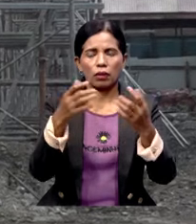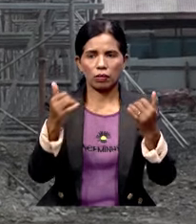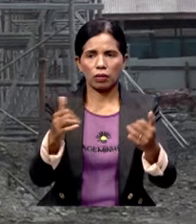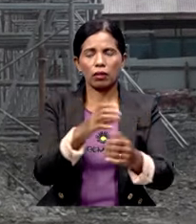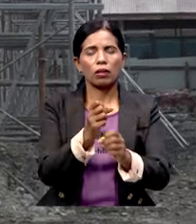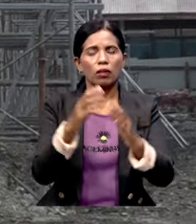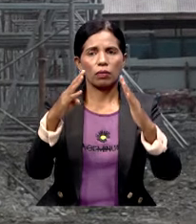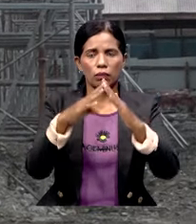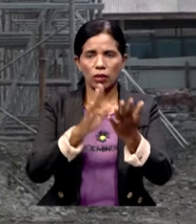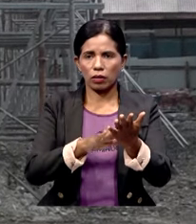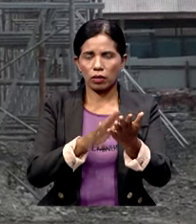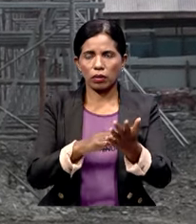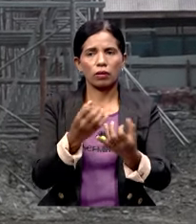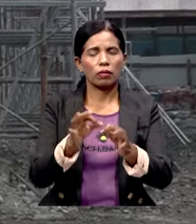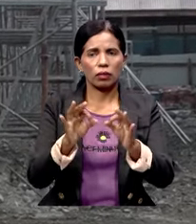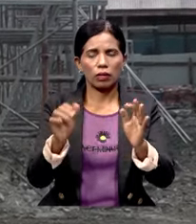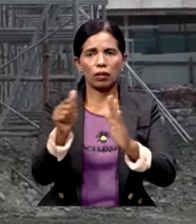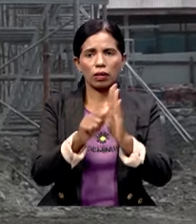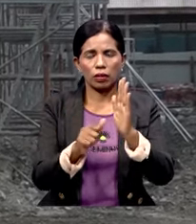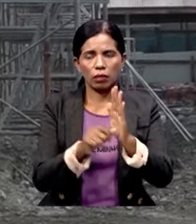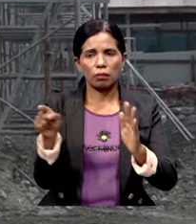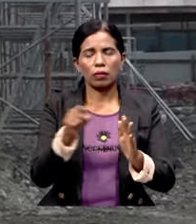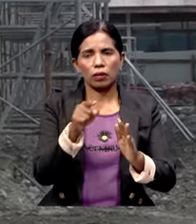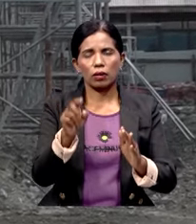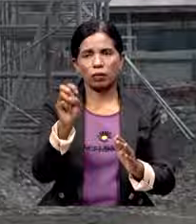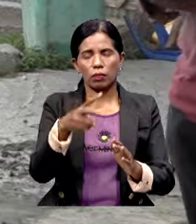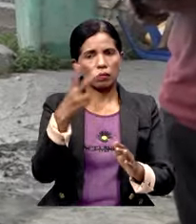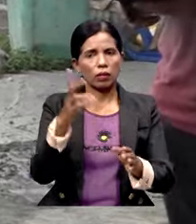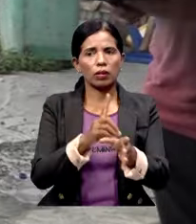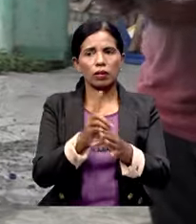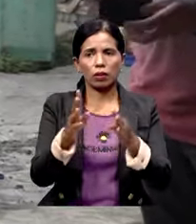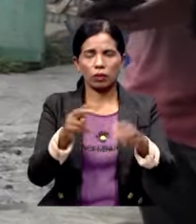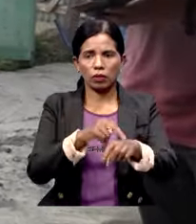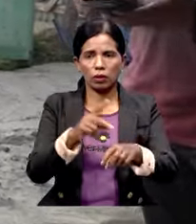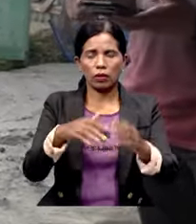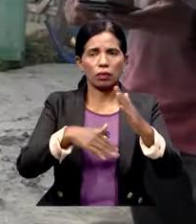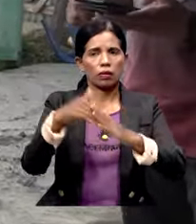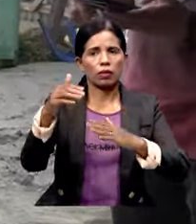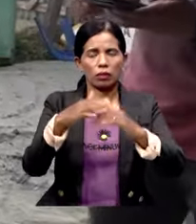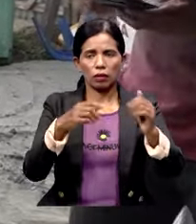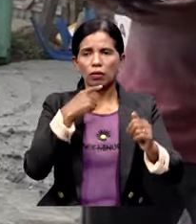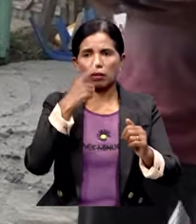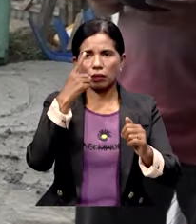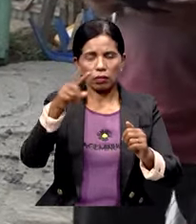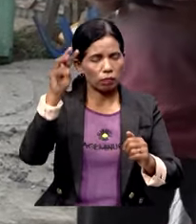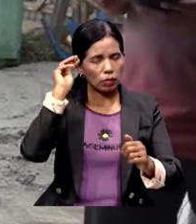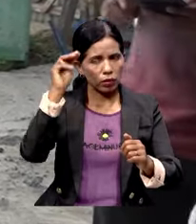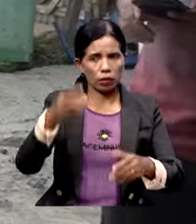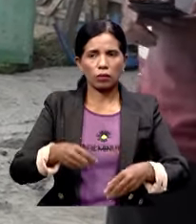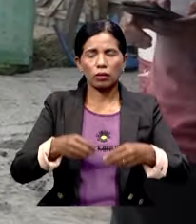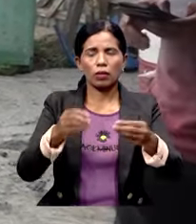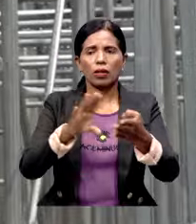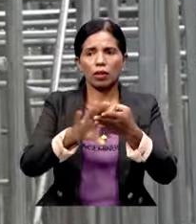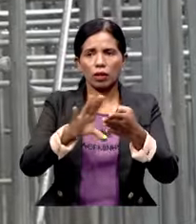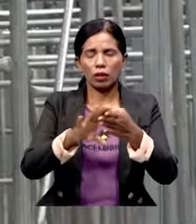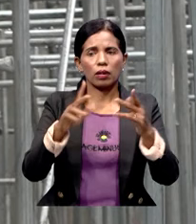construção escola refere foi 15% sa nulu resin rua. Nune diretor nasional infraestrutura educativa hateten, ministério fo ona notificação